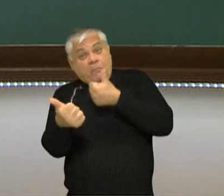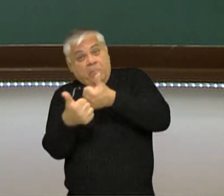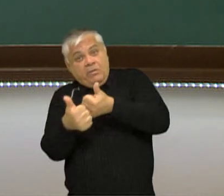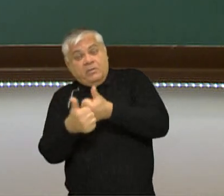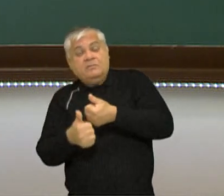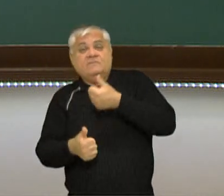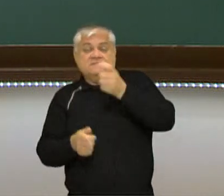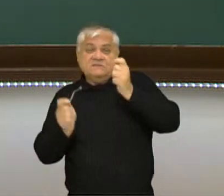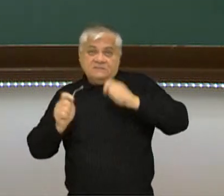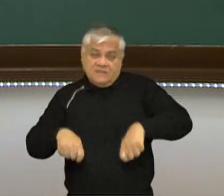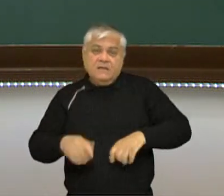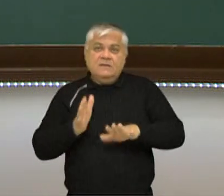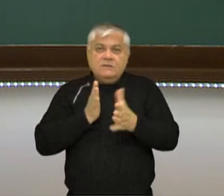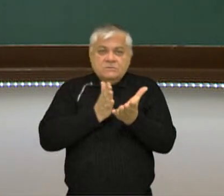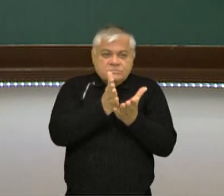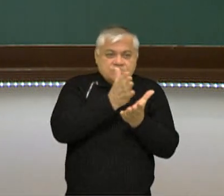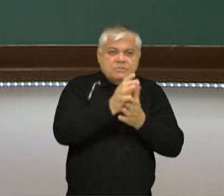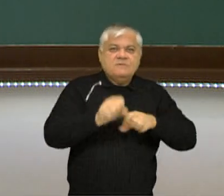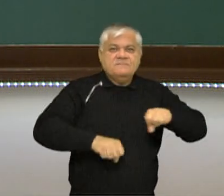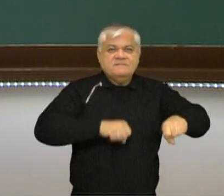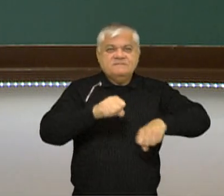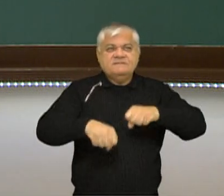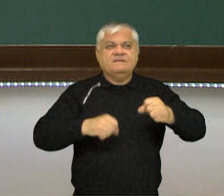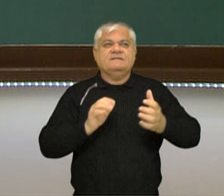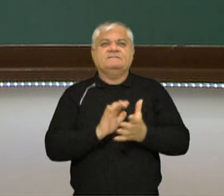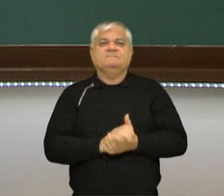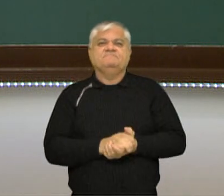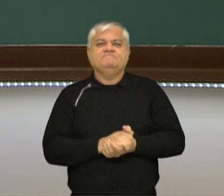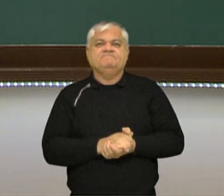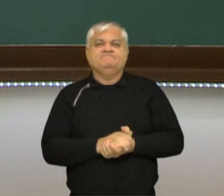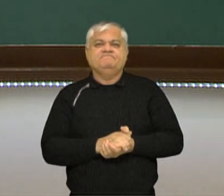Onde você pode ir de bicicleta até lá.